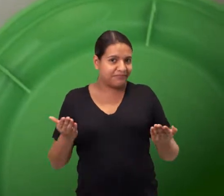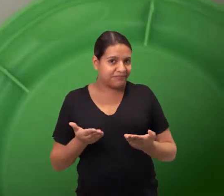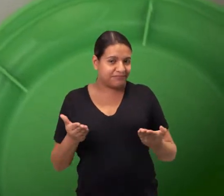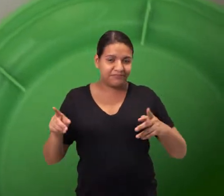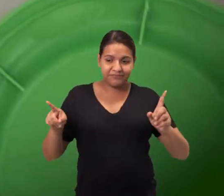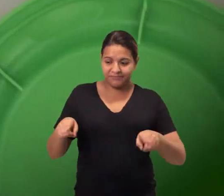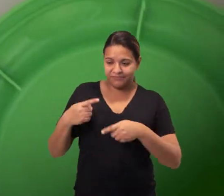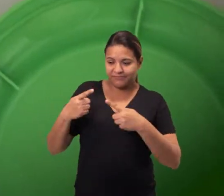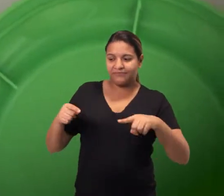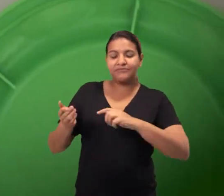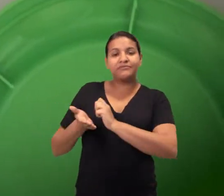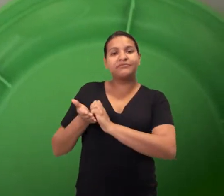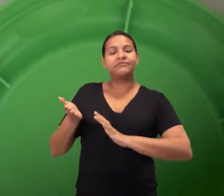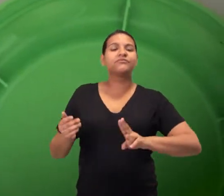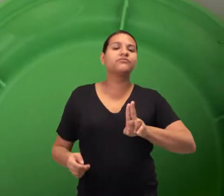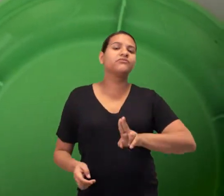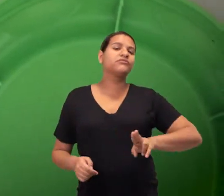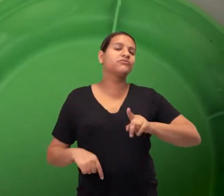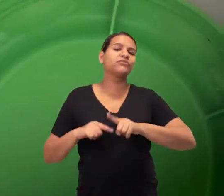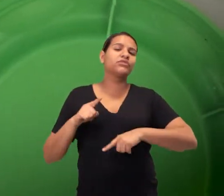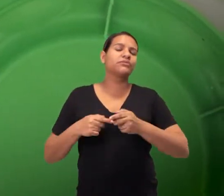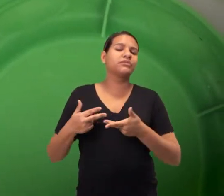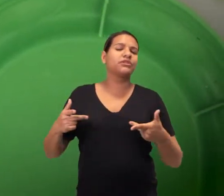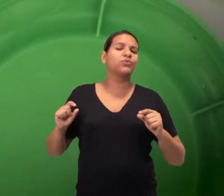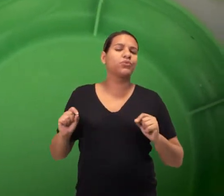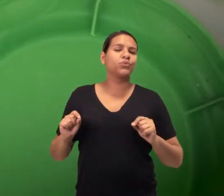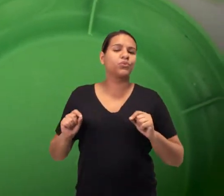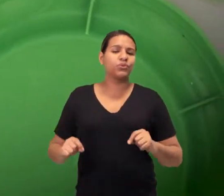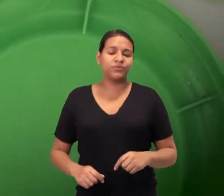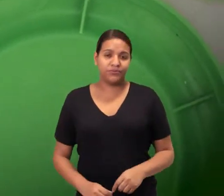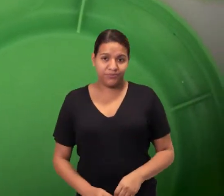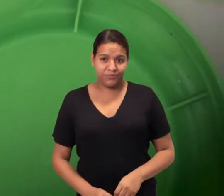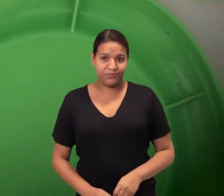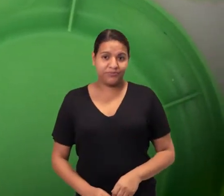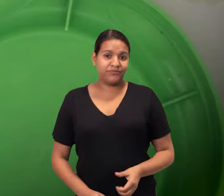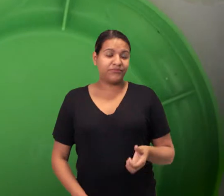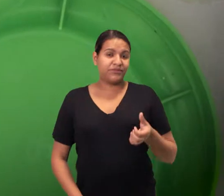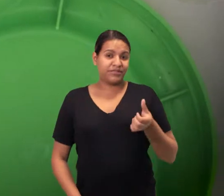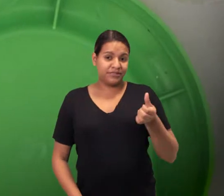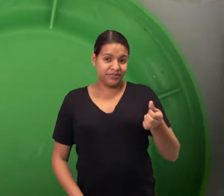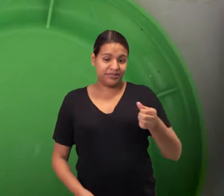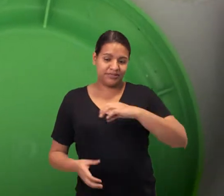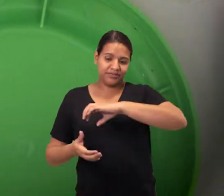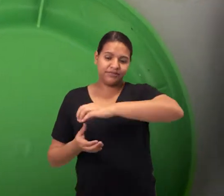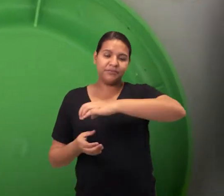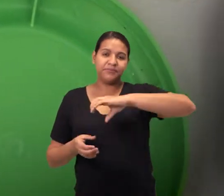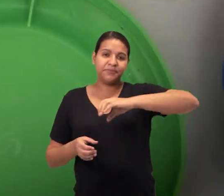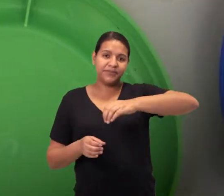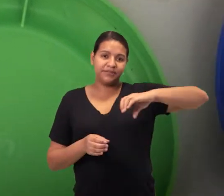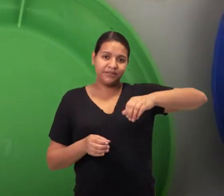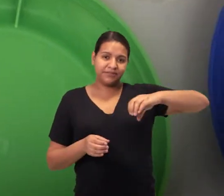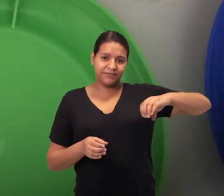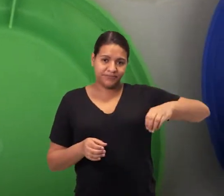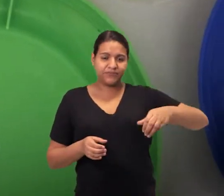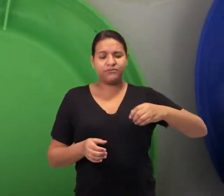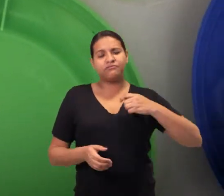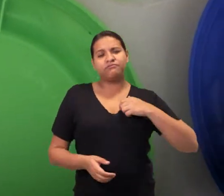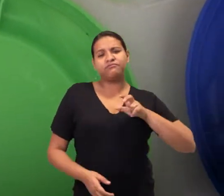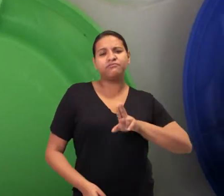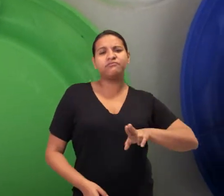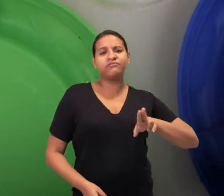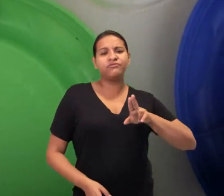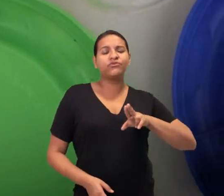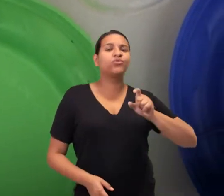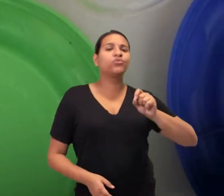Nessa atividade musical, nós vamos usar os seguintes materiais. 6 tampinhas. Eu, no vídeo, estou usando